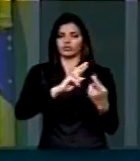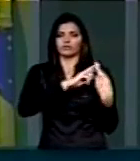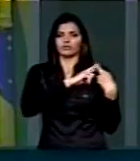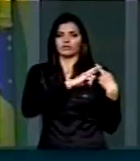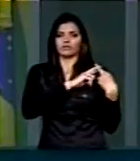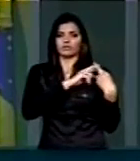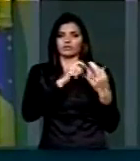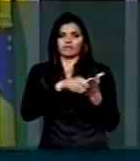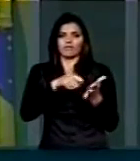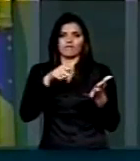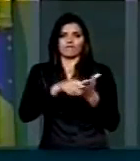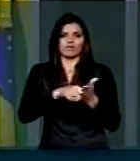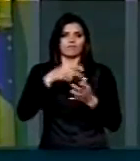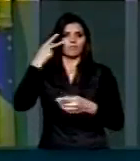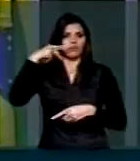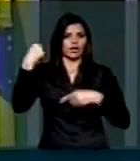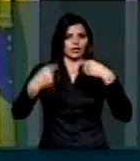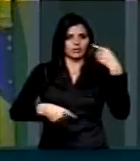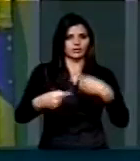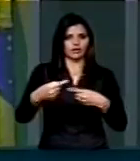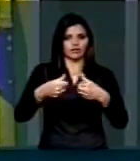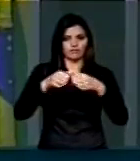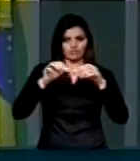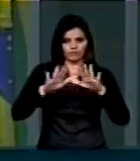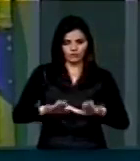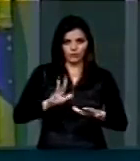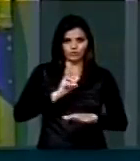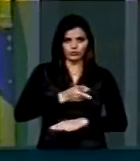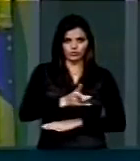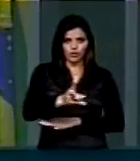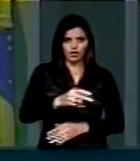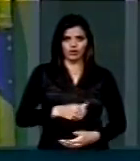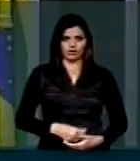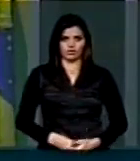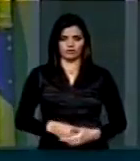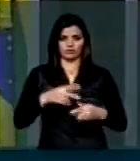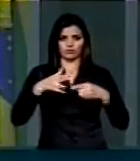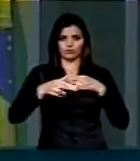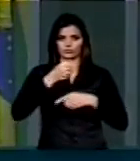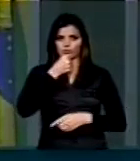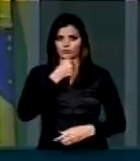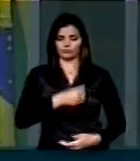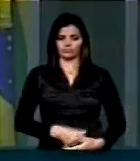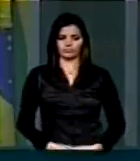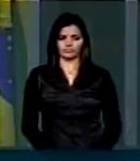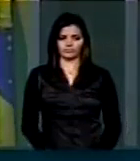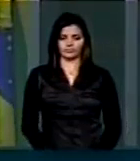parlamentar. A manutenção do quadro atual, objeto